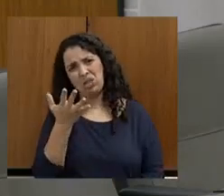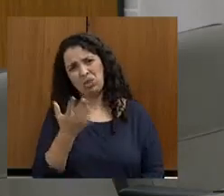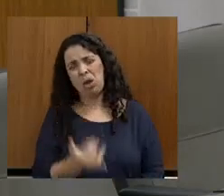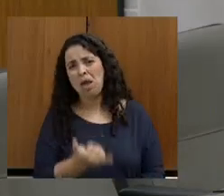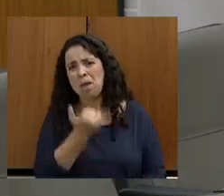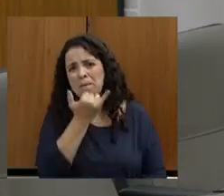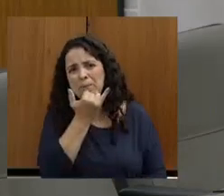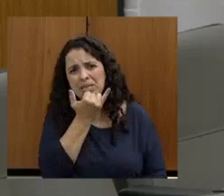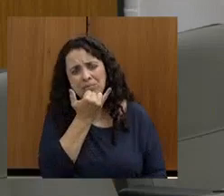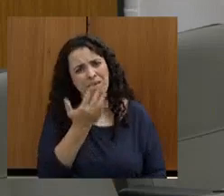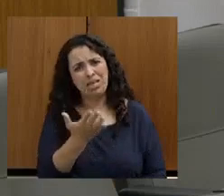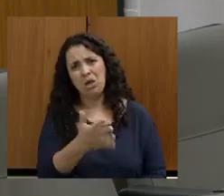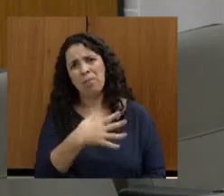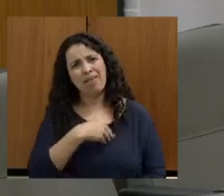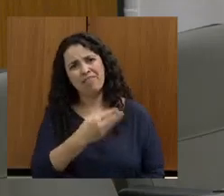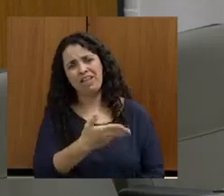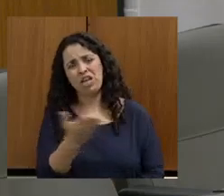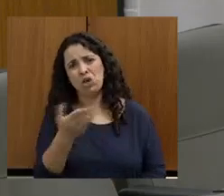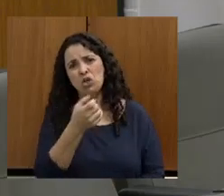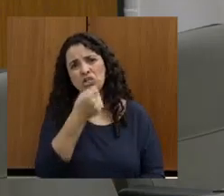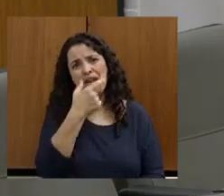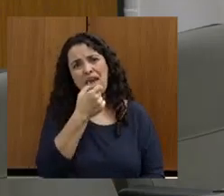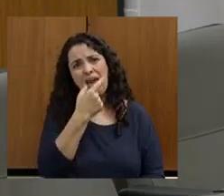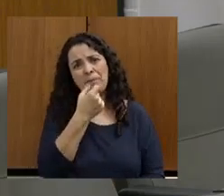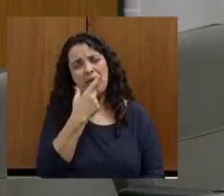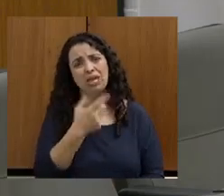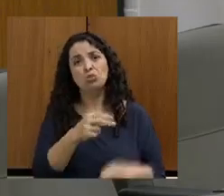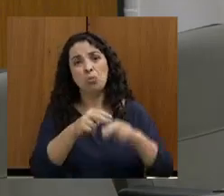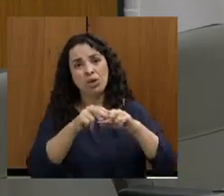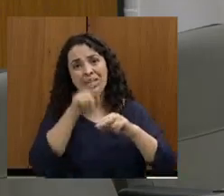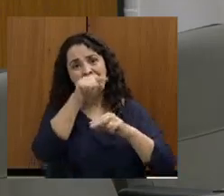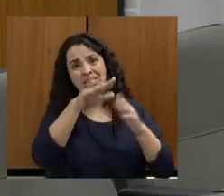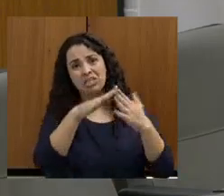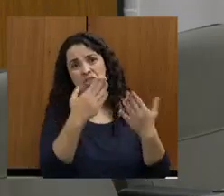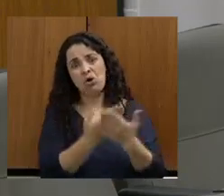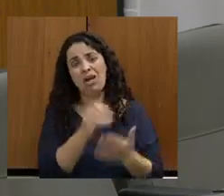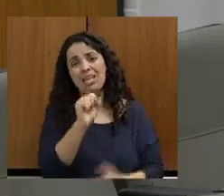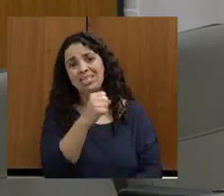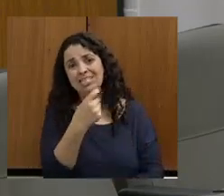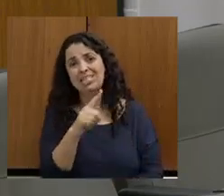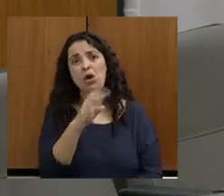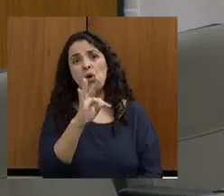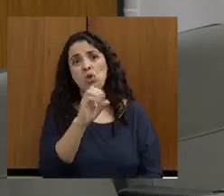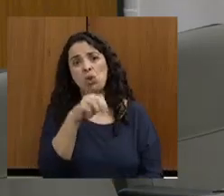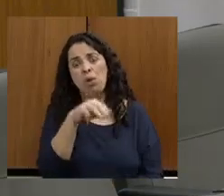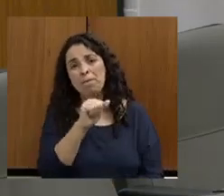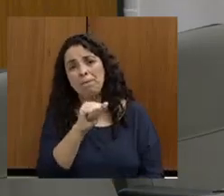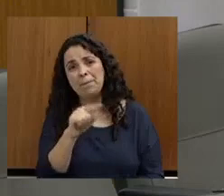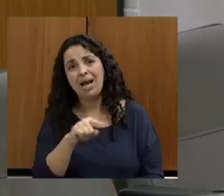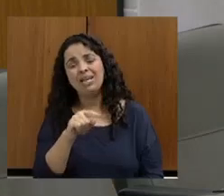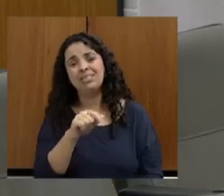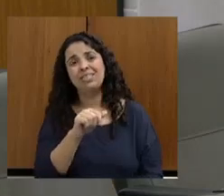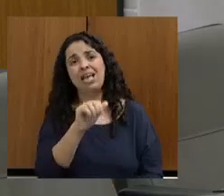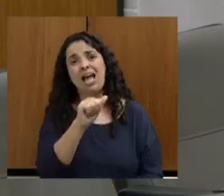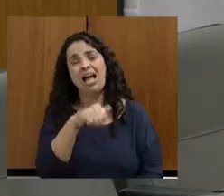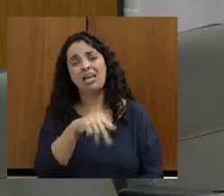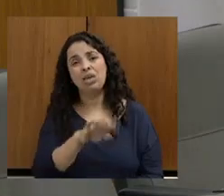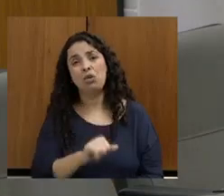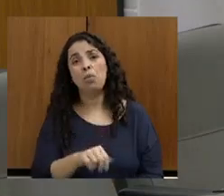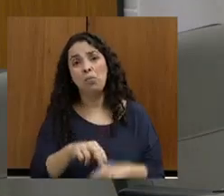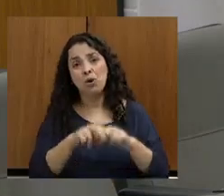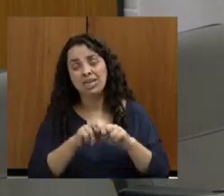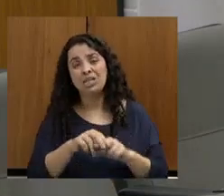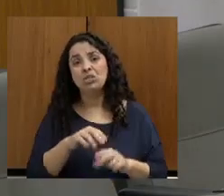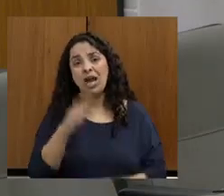para depressão por causa do Santo Tomás de Aquino, por causa de teimosia de Cíntia, da diretora Cíntia,